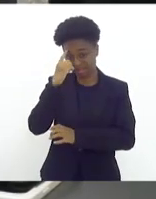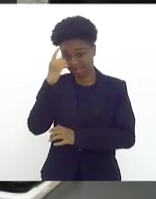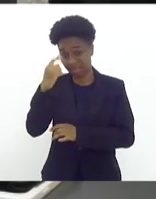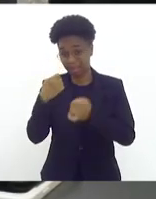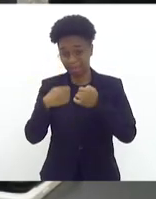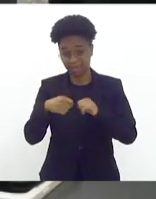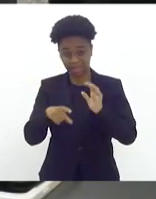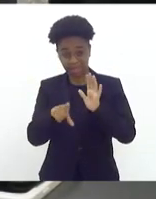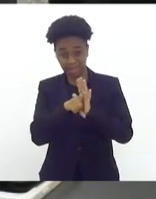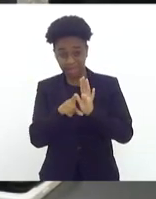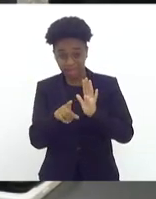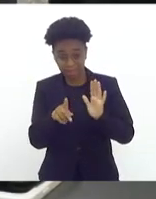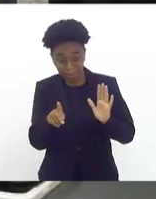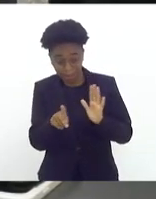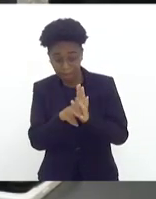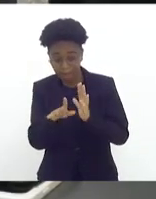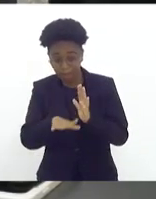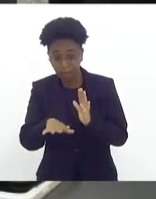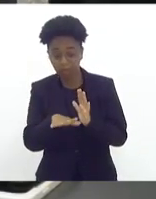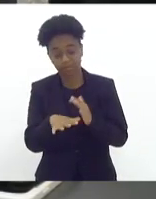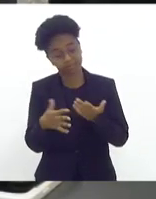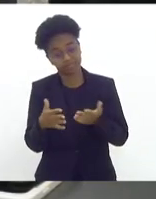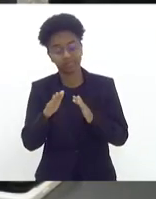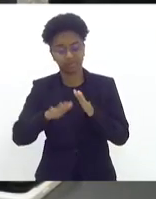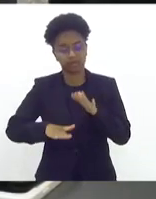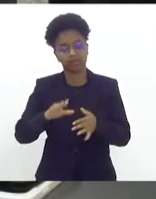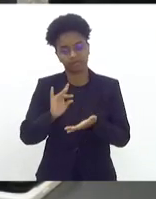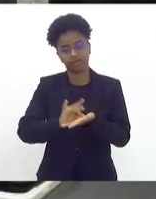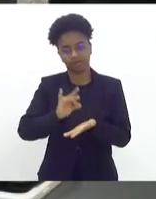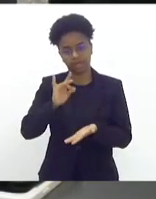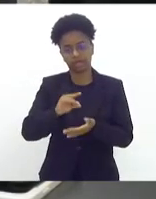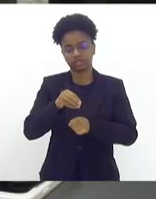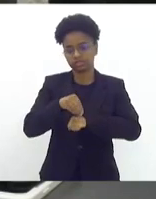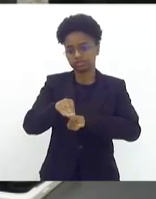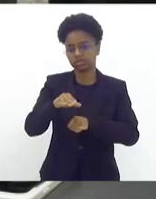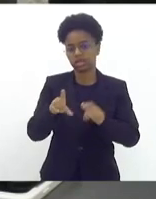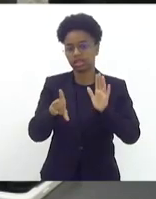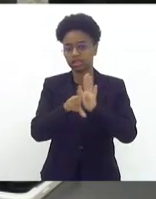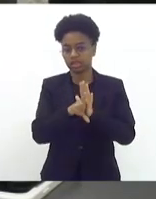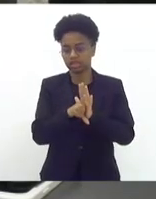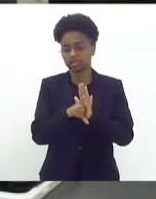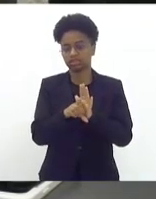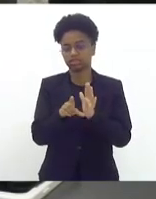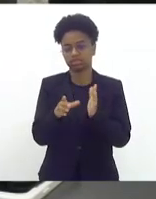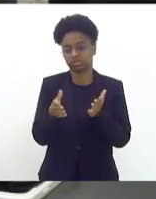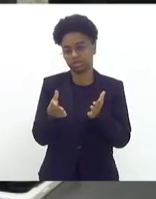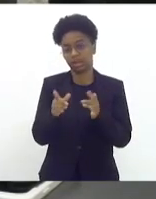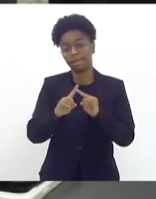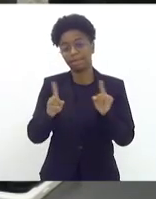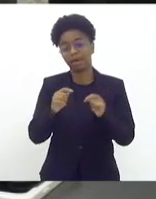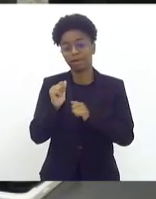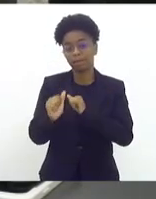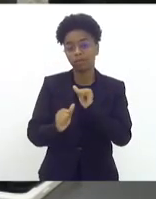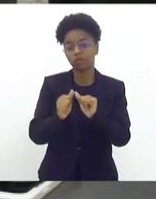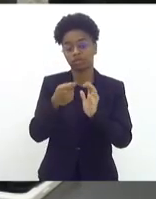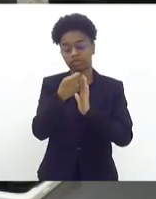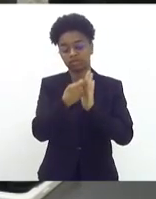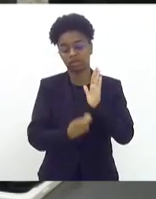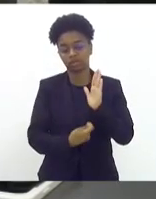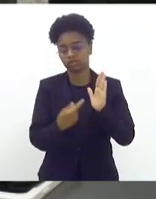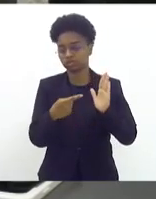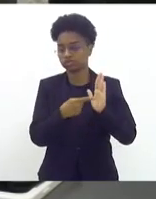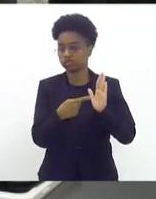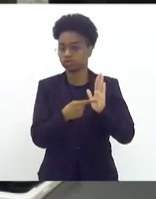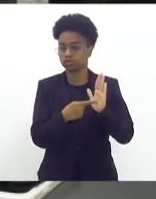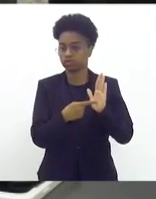uma lei própria, talvez, de fato, a indicação legislativa, mas com uma mudança drástica no texto, que